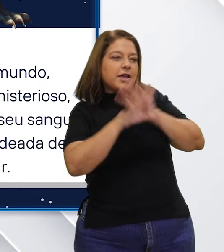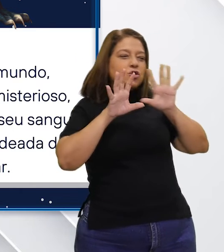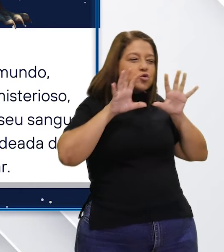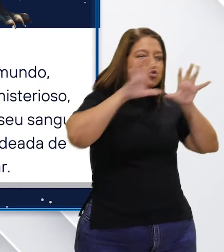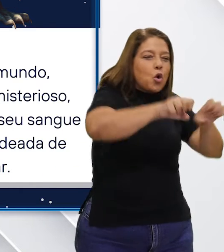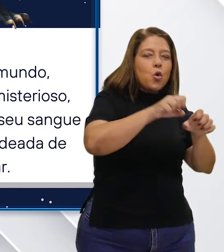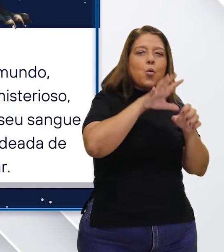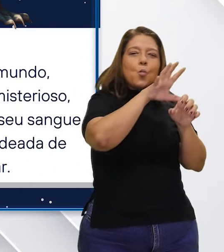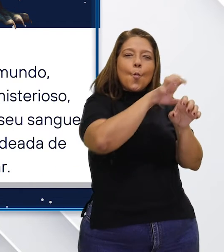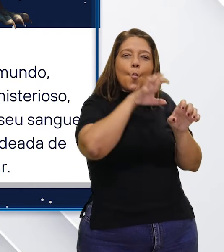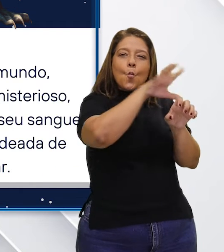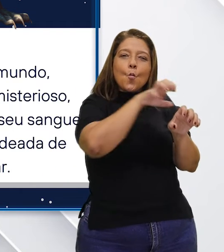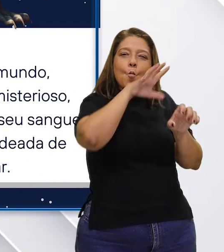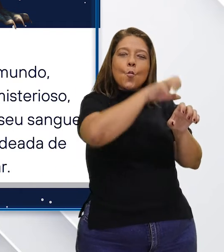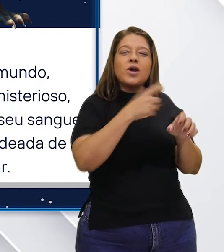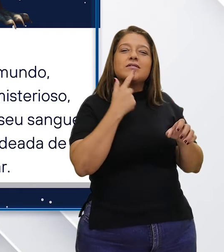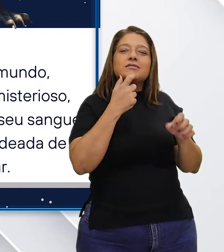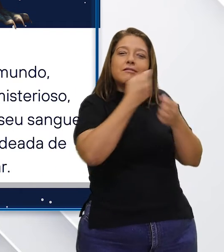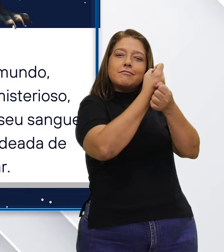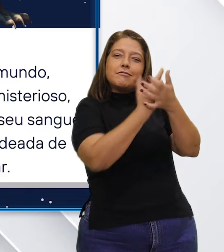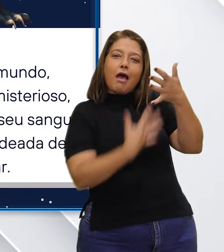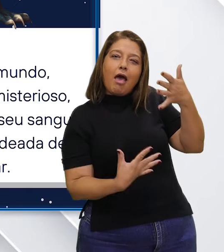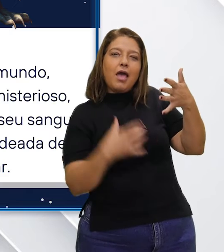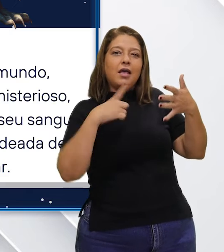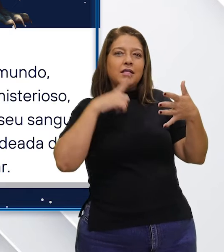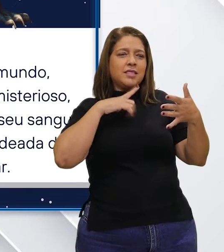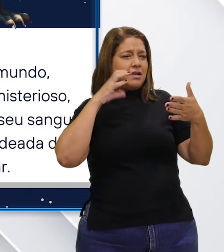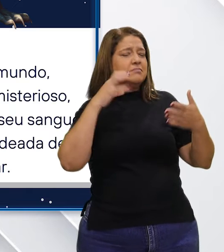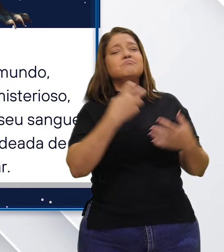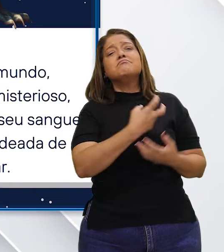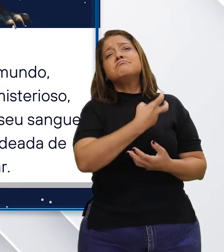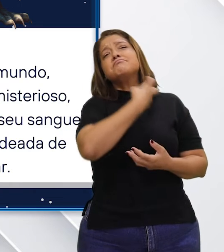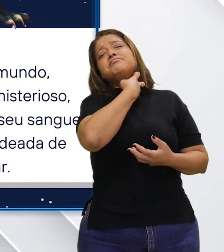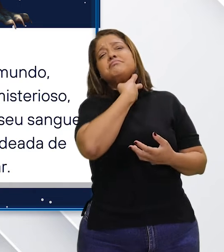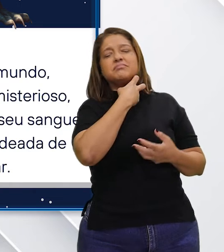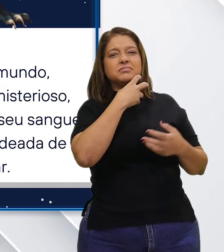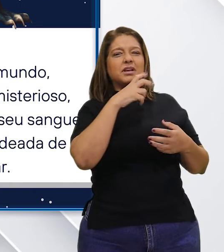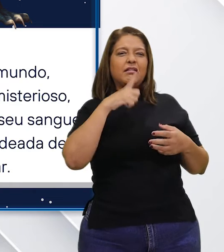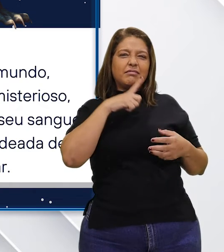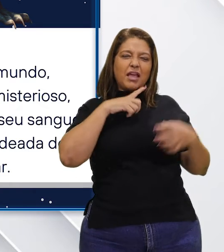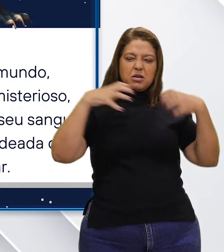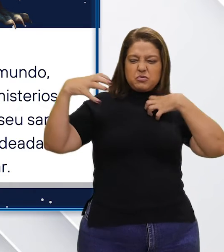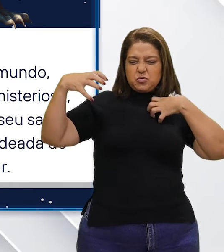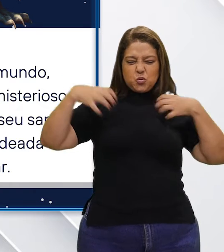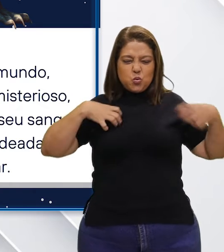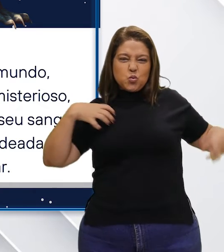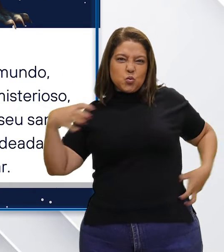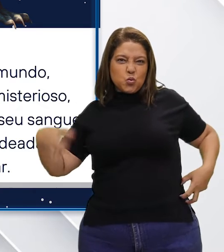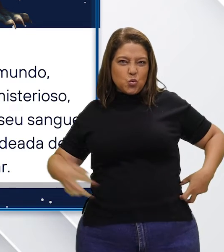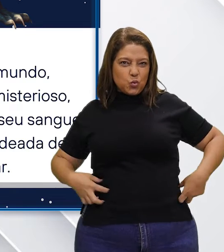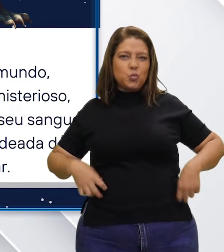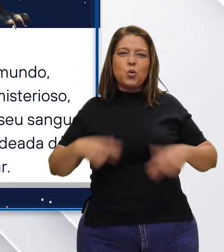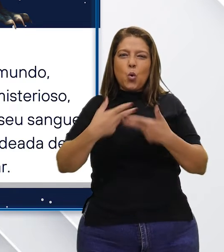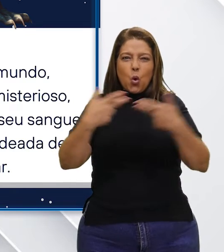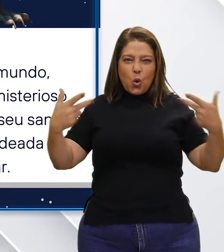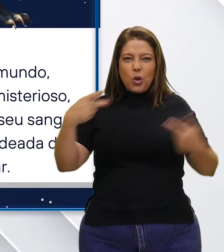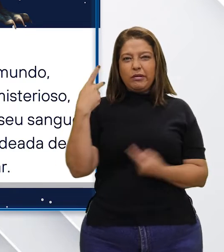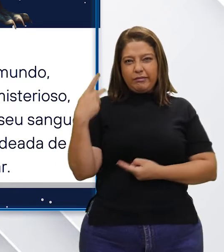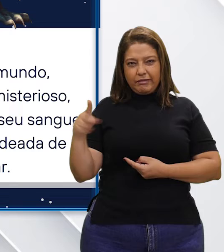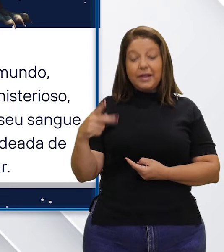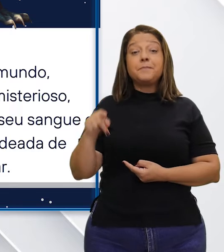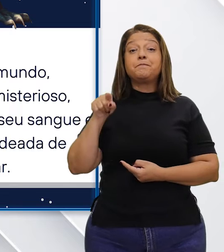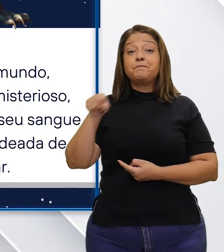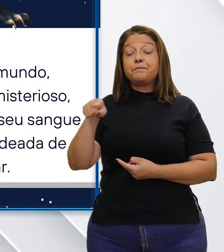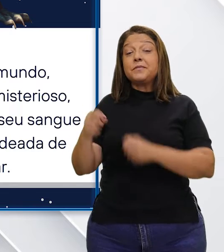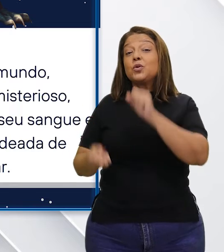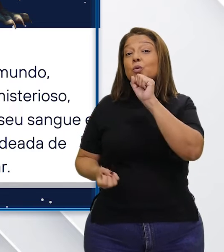fazenda, sugando seu sangue e deixando marcas características nos corpos das vítimas. Sua